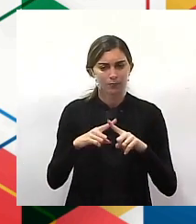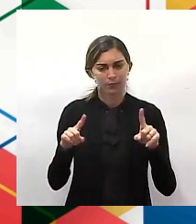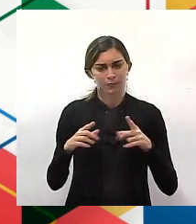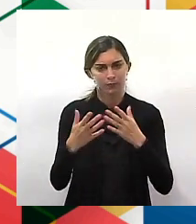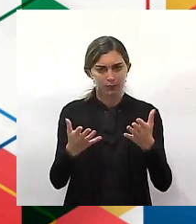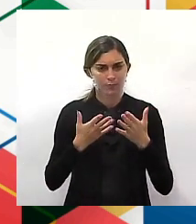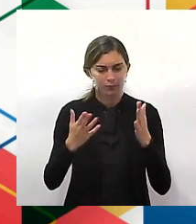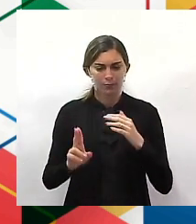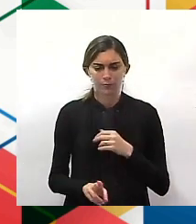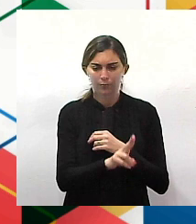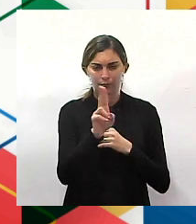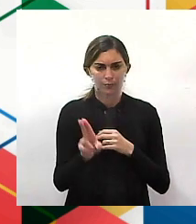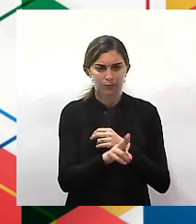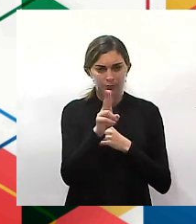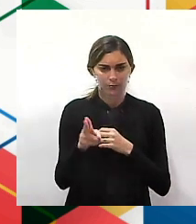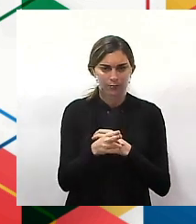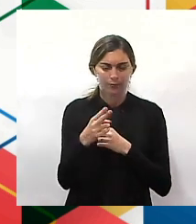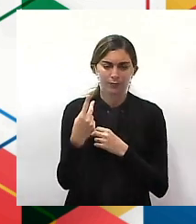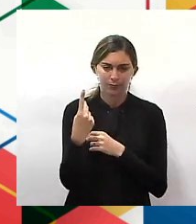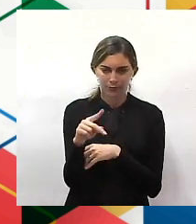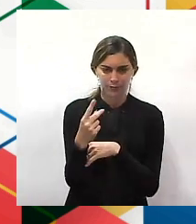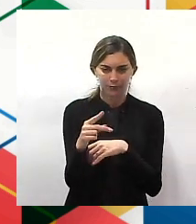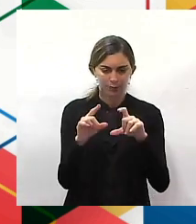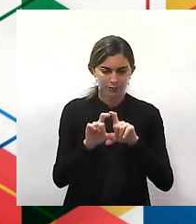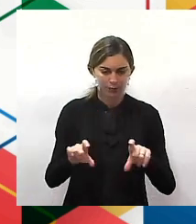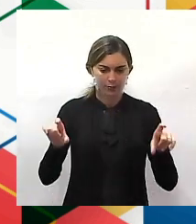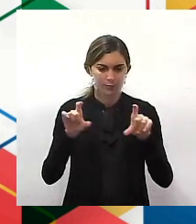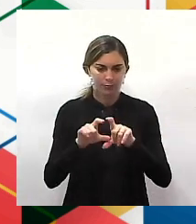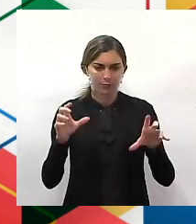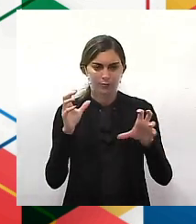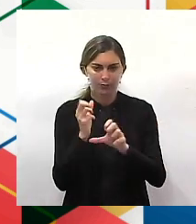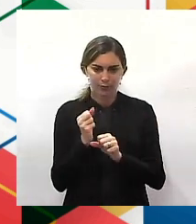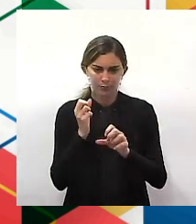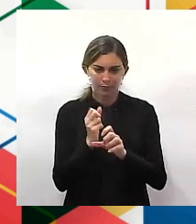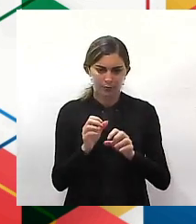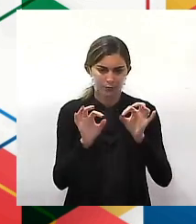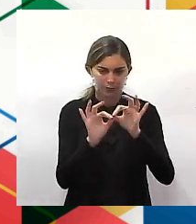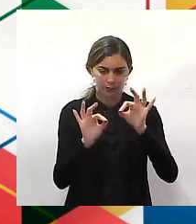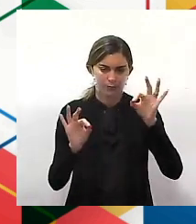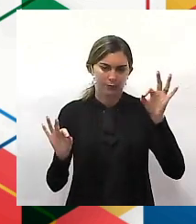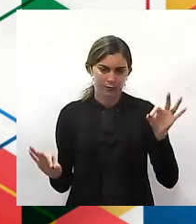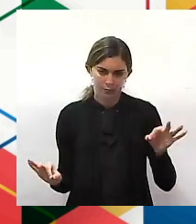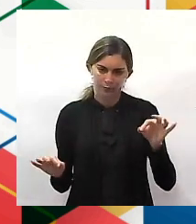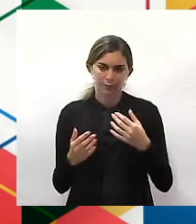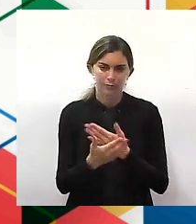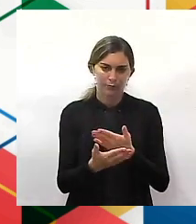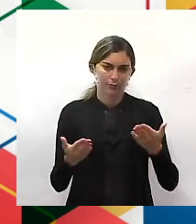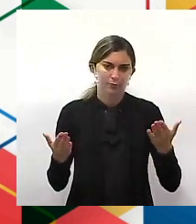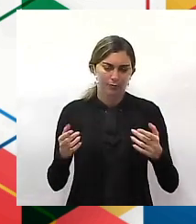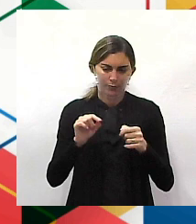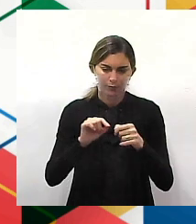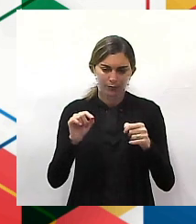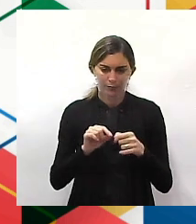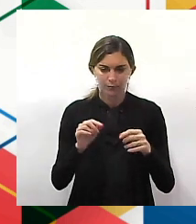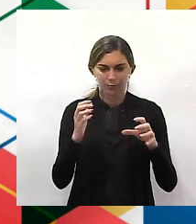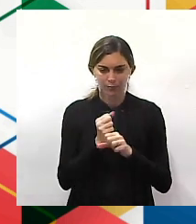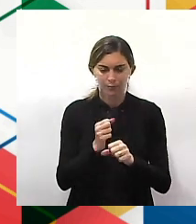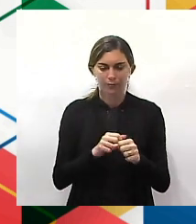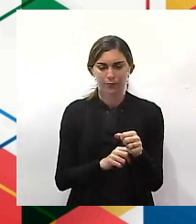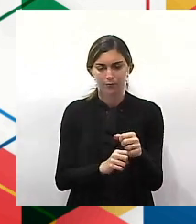quiser utilizar esta fórmula para calcular a distância entre dois pontos, você faz o caso